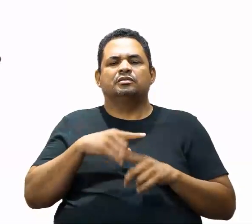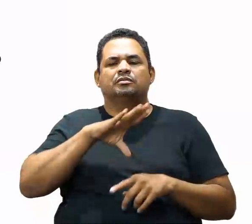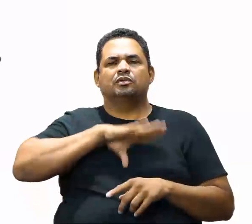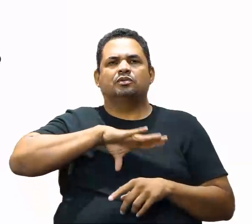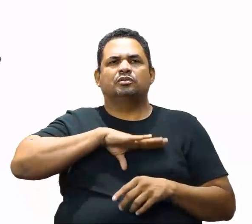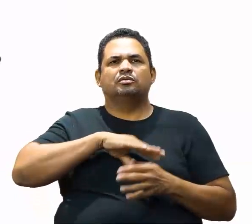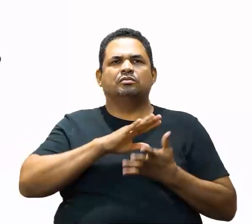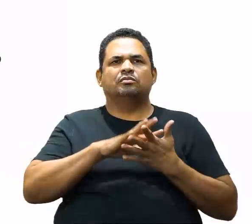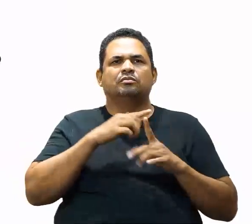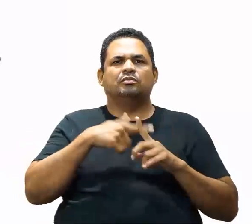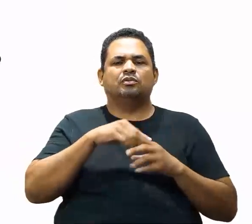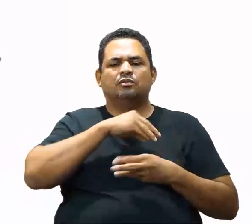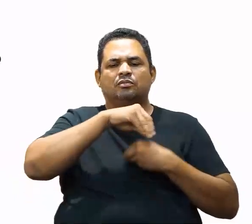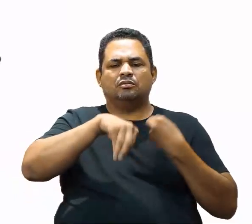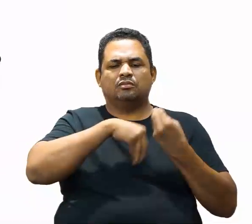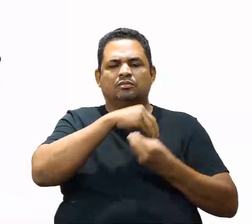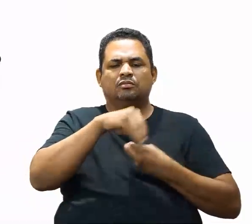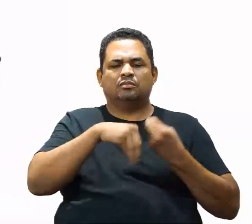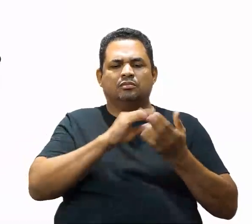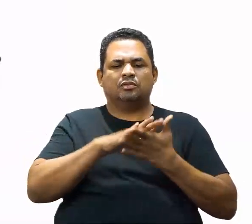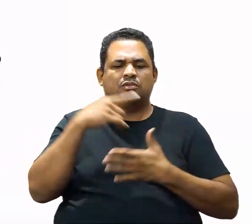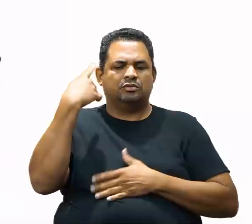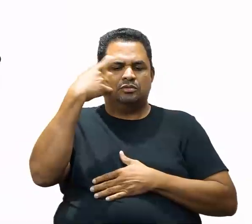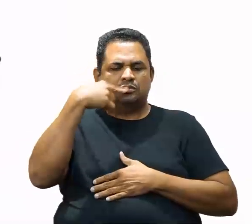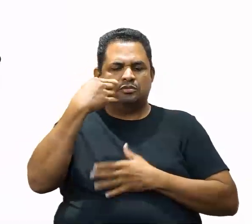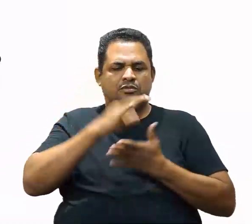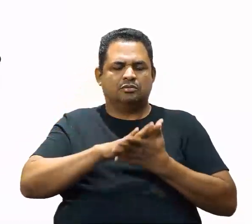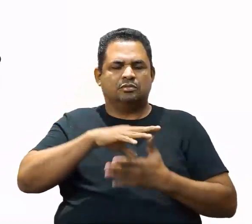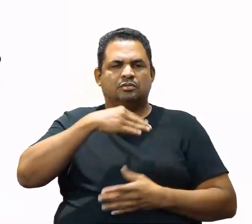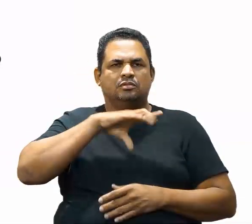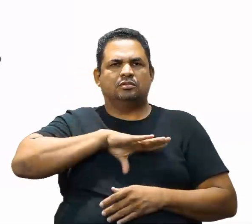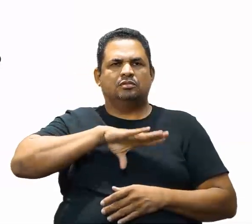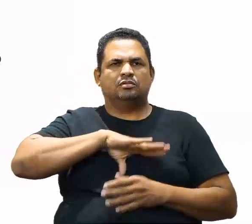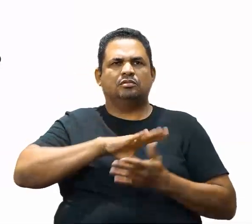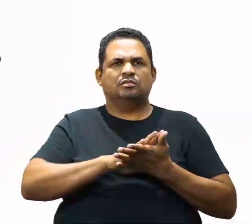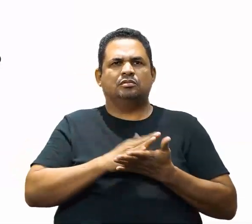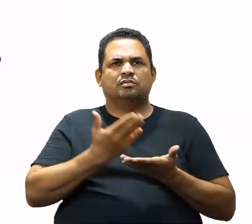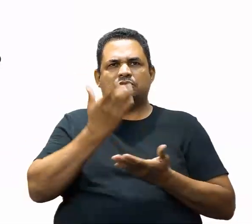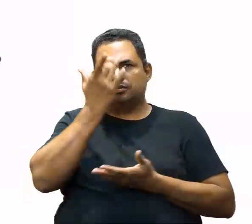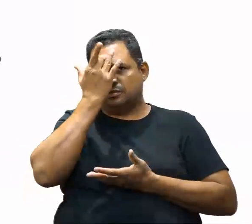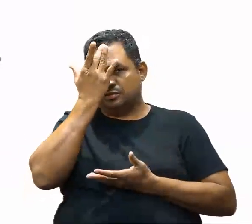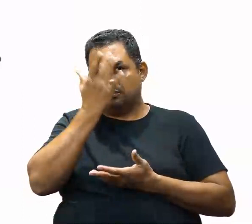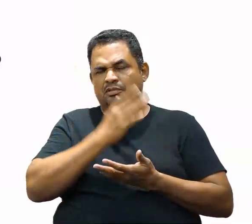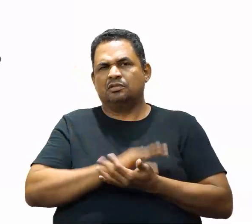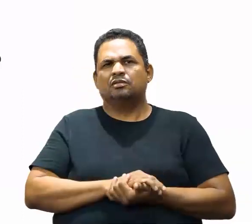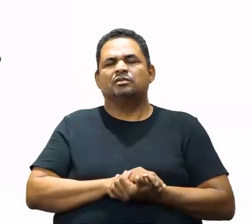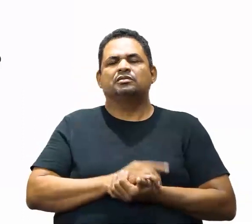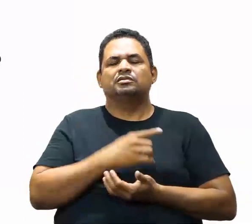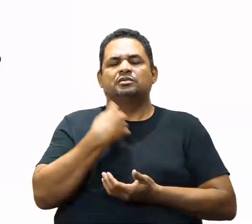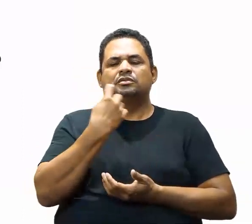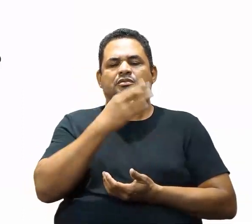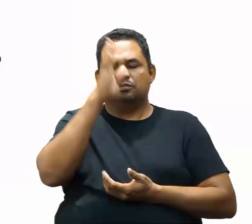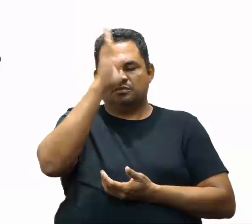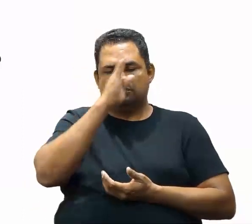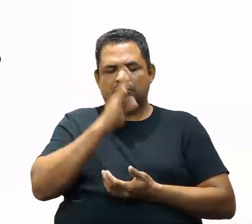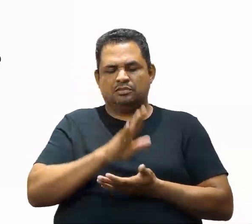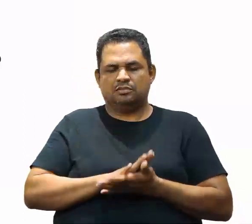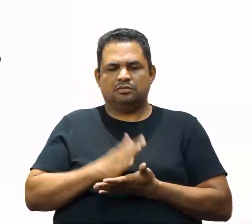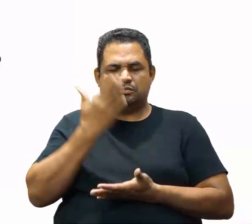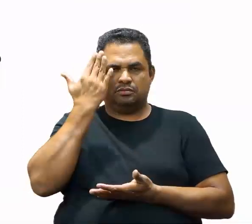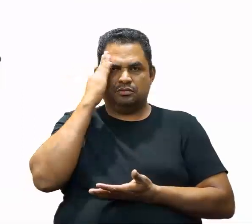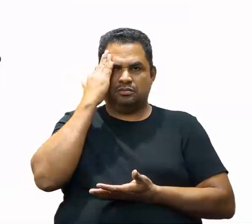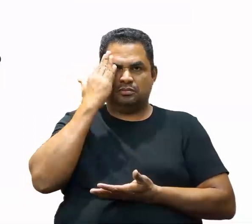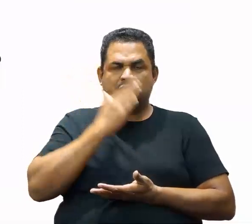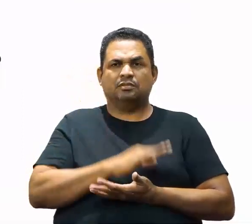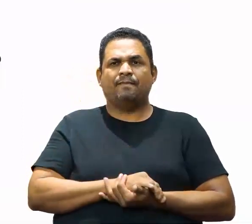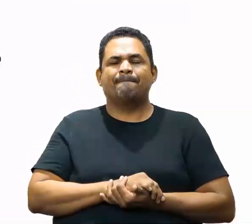ela é uma mistura de língua espanhola com a língua portuguesa, então fica muito mais fácil de nós brasileiros entendermos.